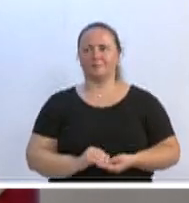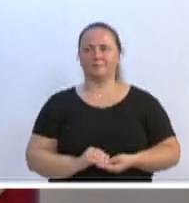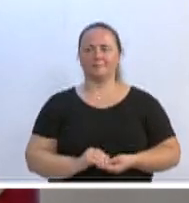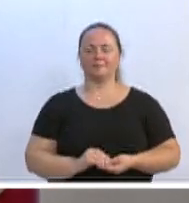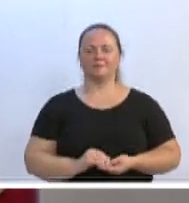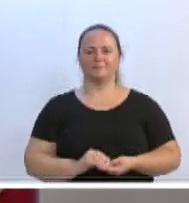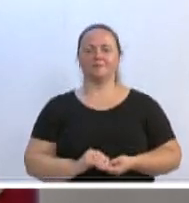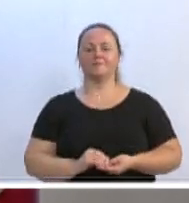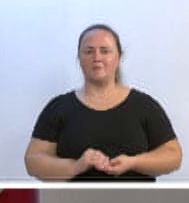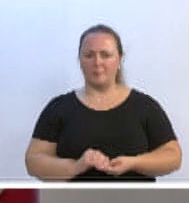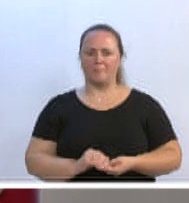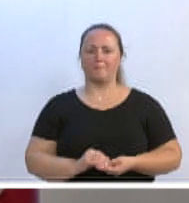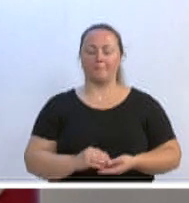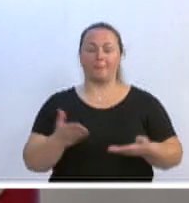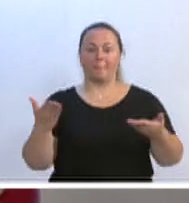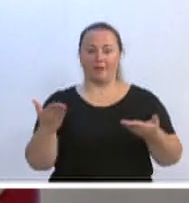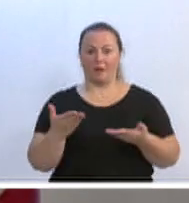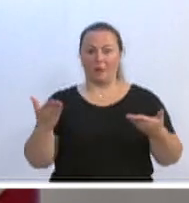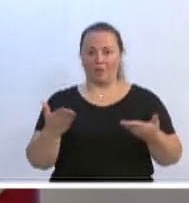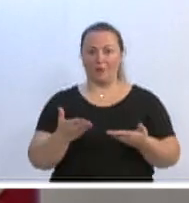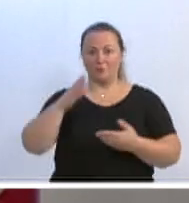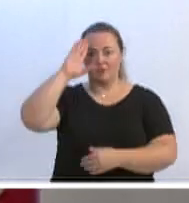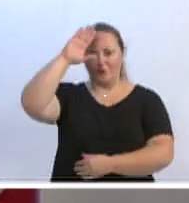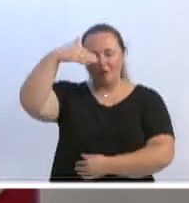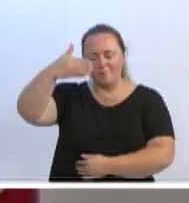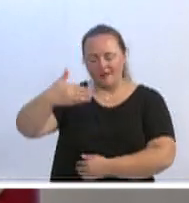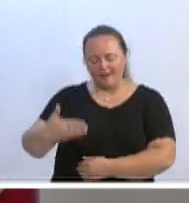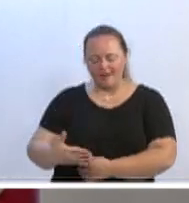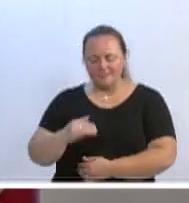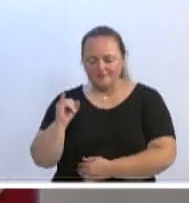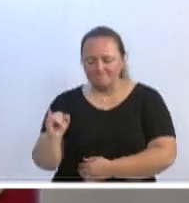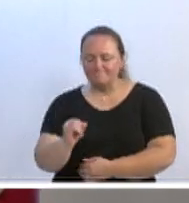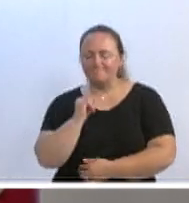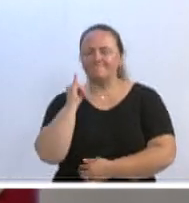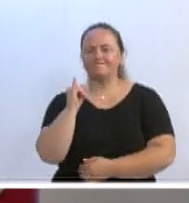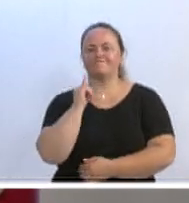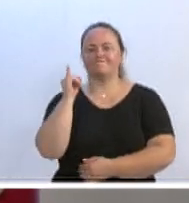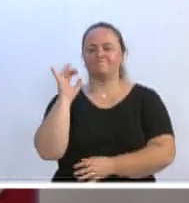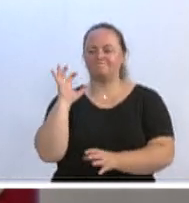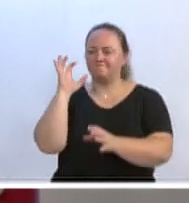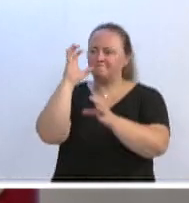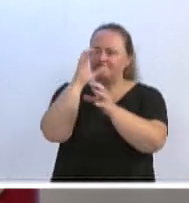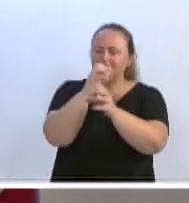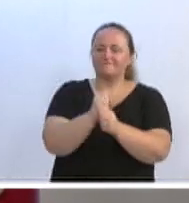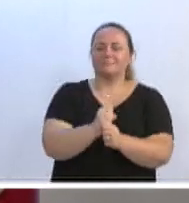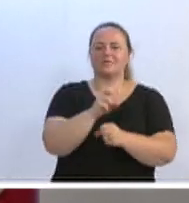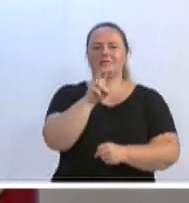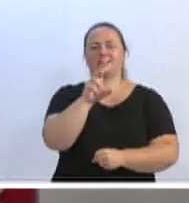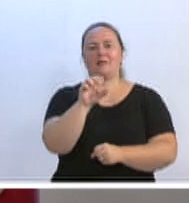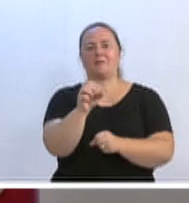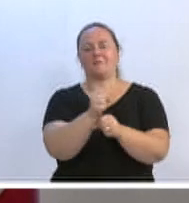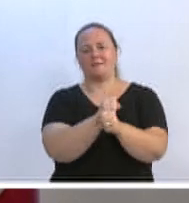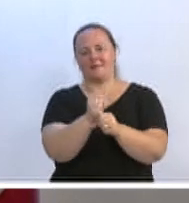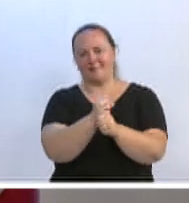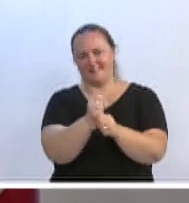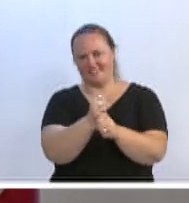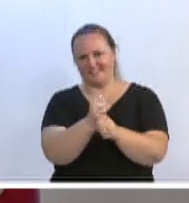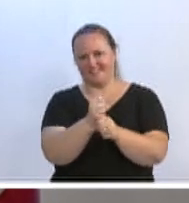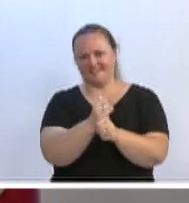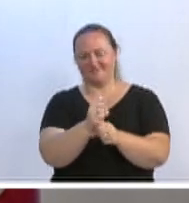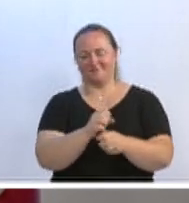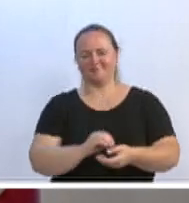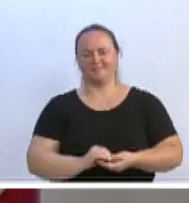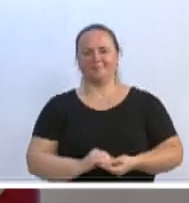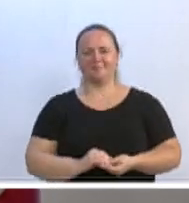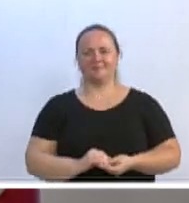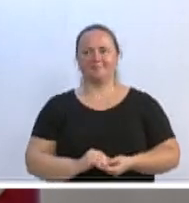nessa importante homenagem dos 50 anos da Igreja Cristã Maranata.